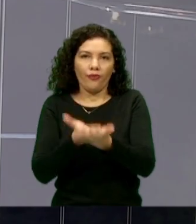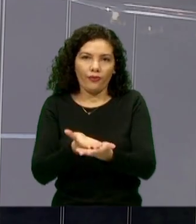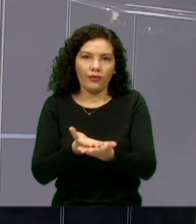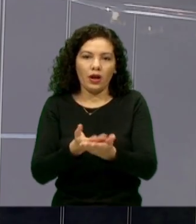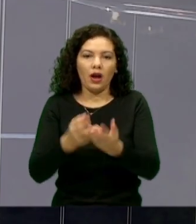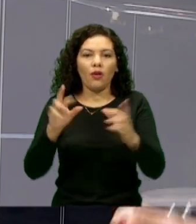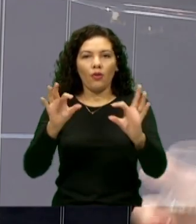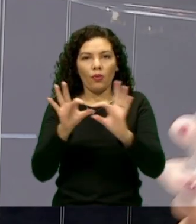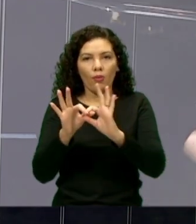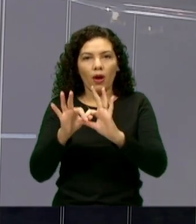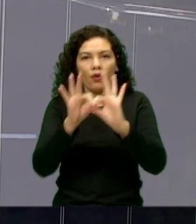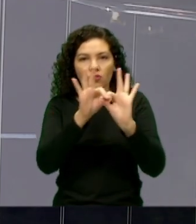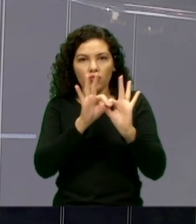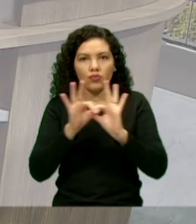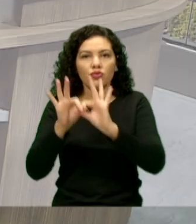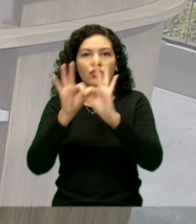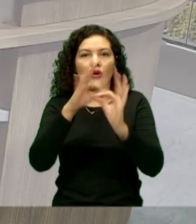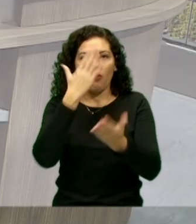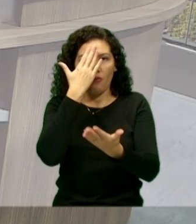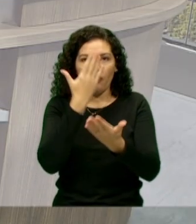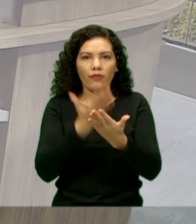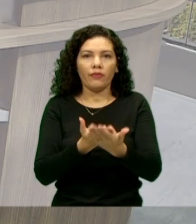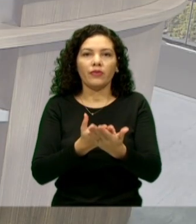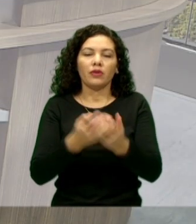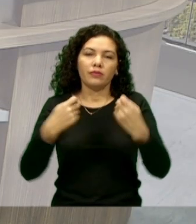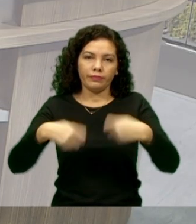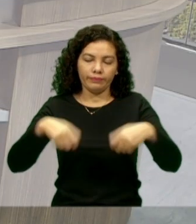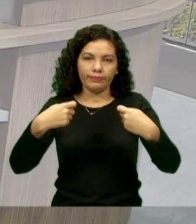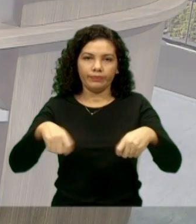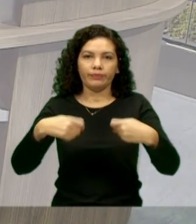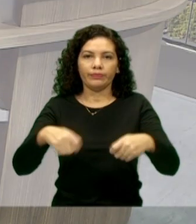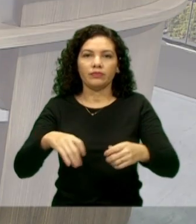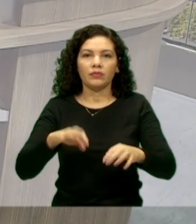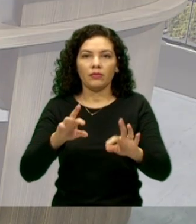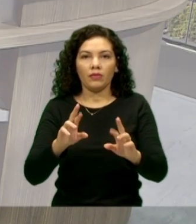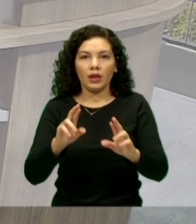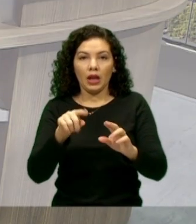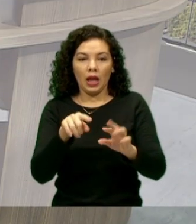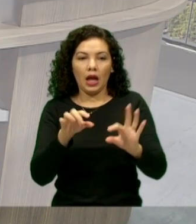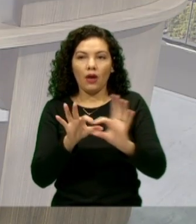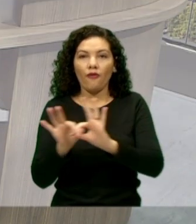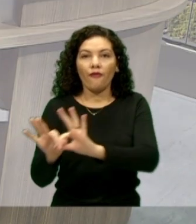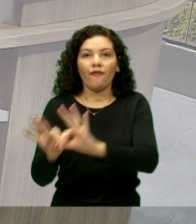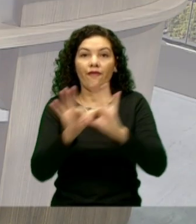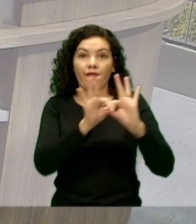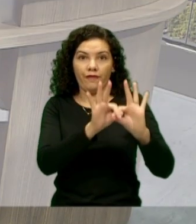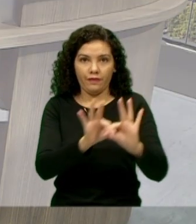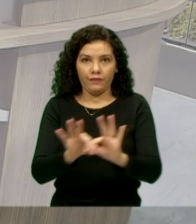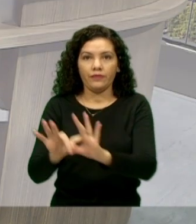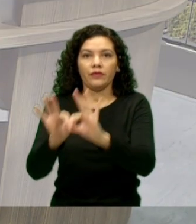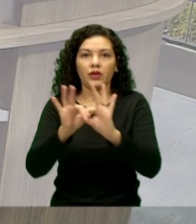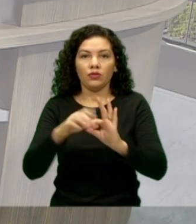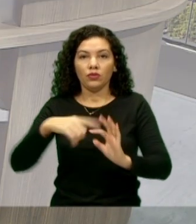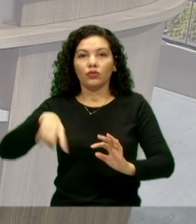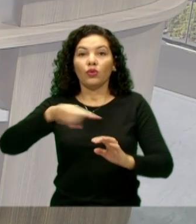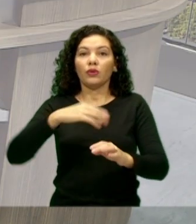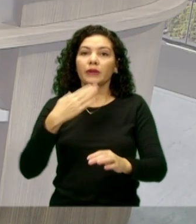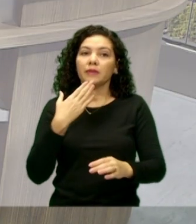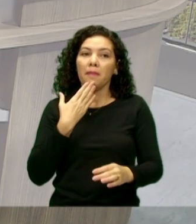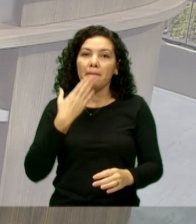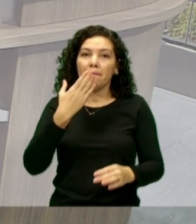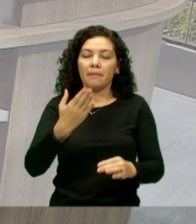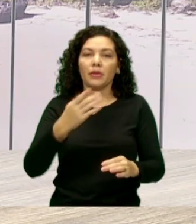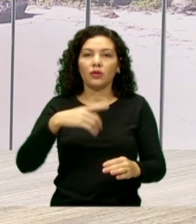uma relação de confiança, né, Edmar? Sim, com certeza. A relação de saúde, o vínculo que nós pedimos